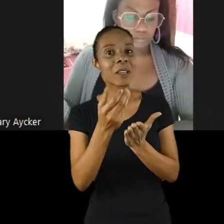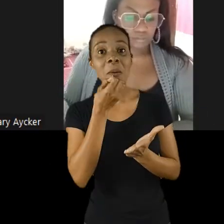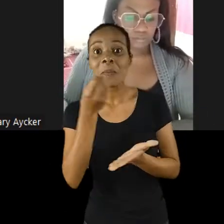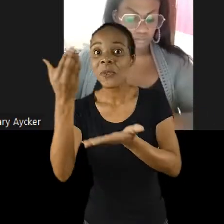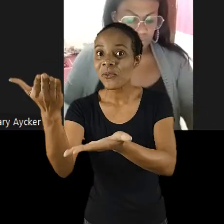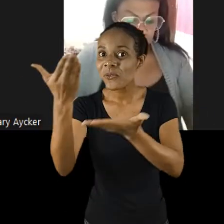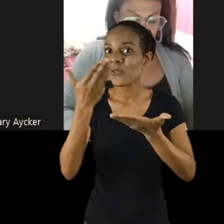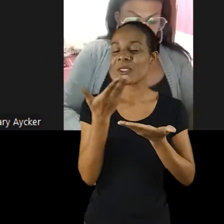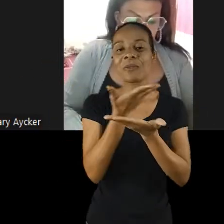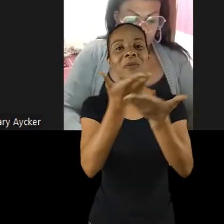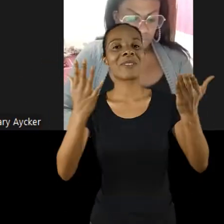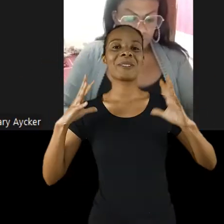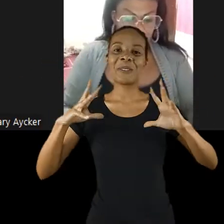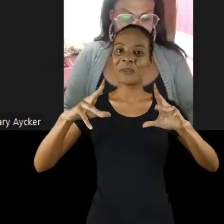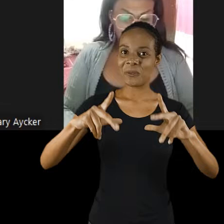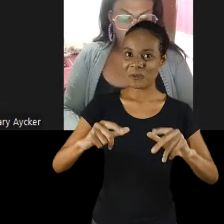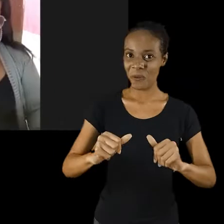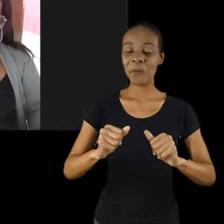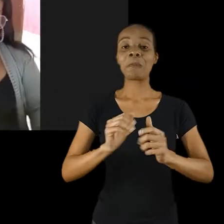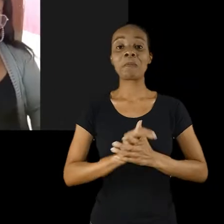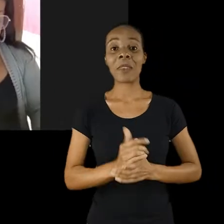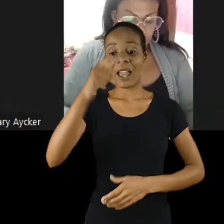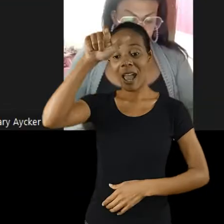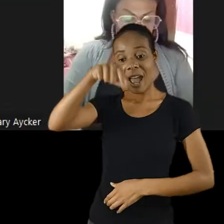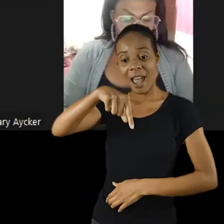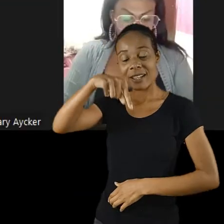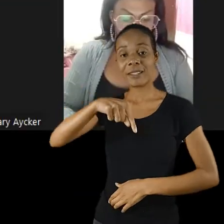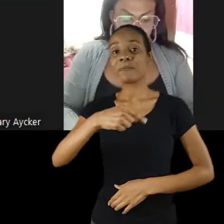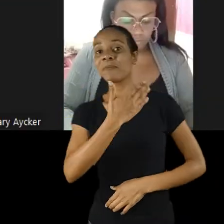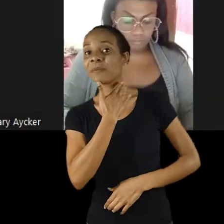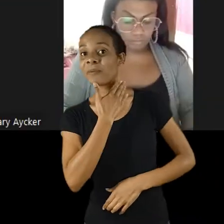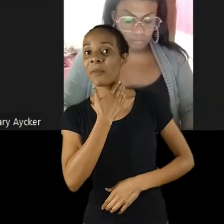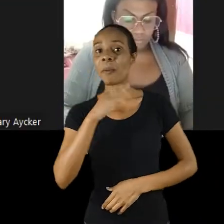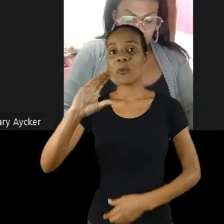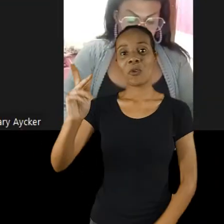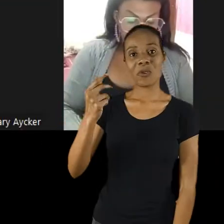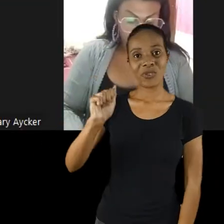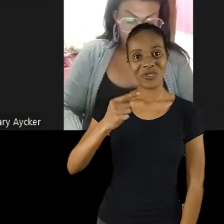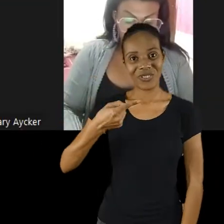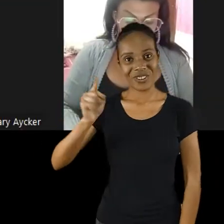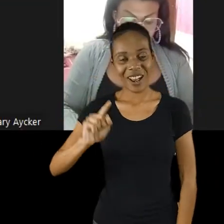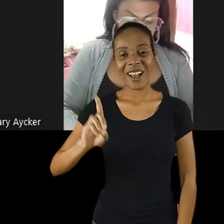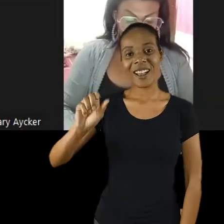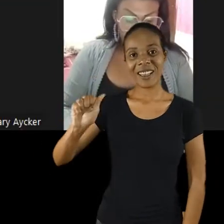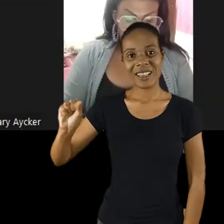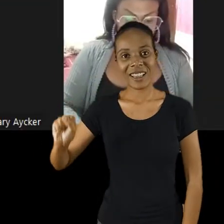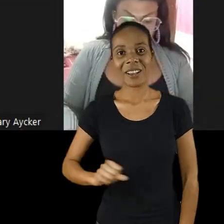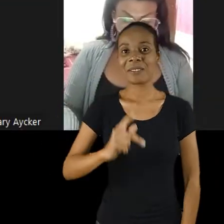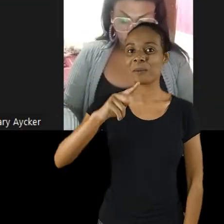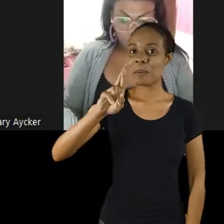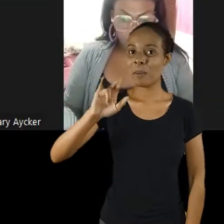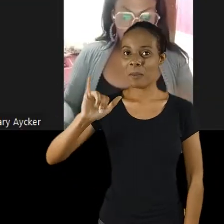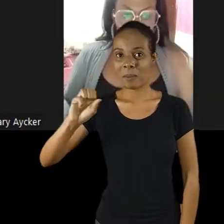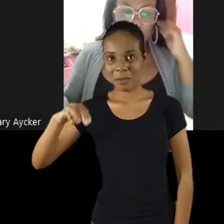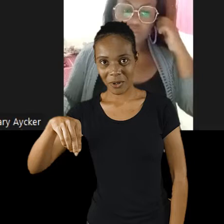bem-vindas, bem-vindes. Esse é o Chá das Primas. Deixa eu só me organizar que meu gato tá passando pro lado pro outro aqui. E